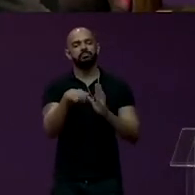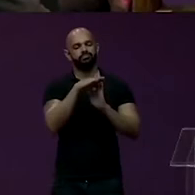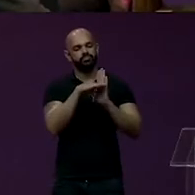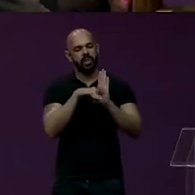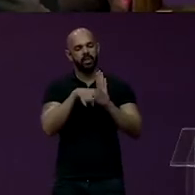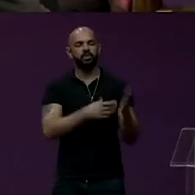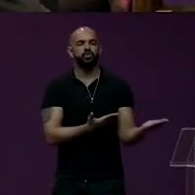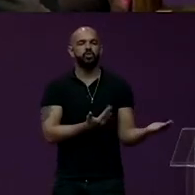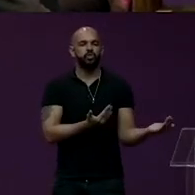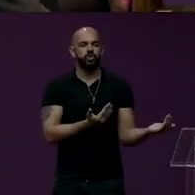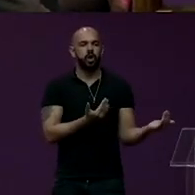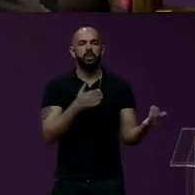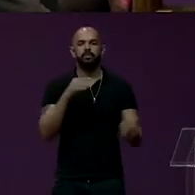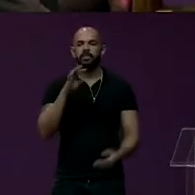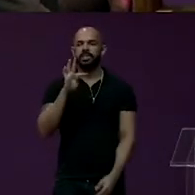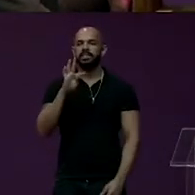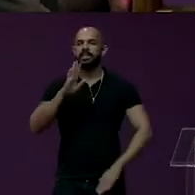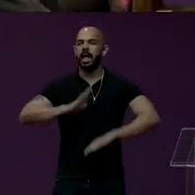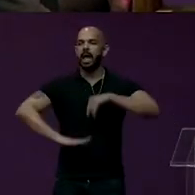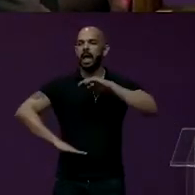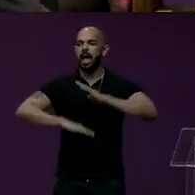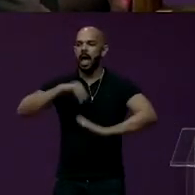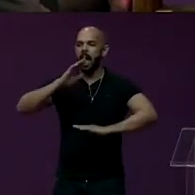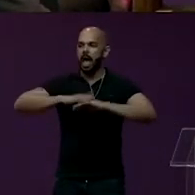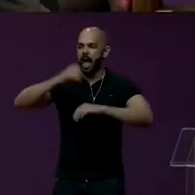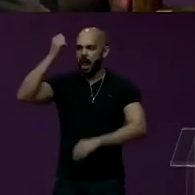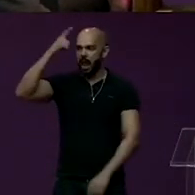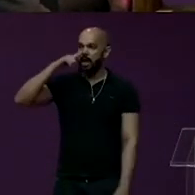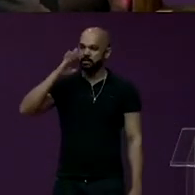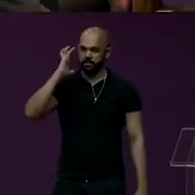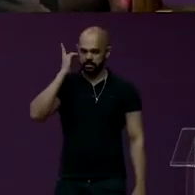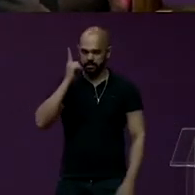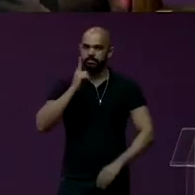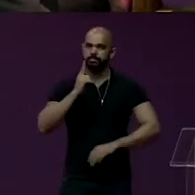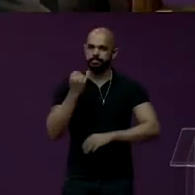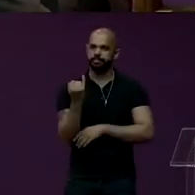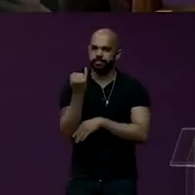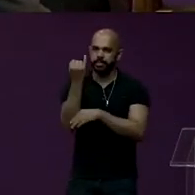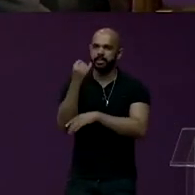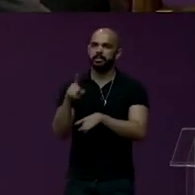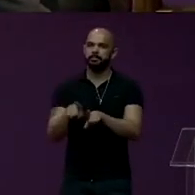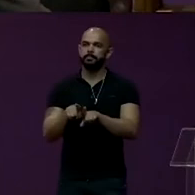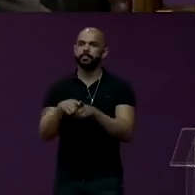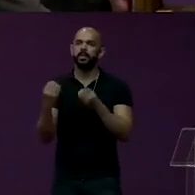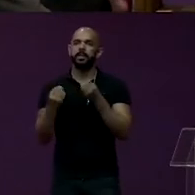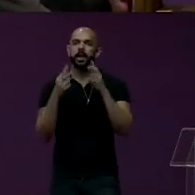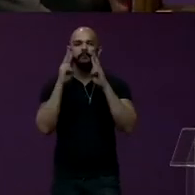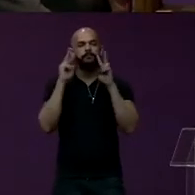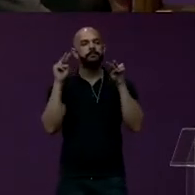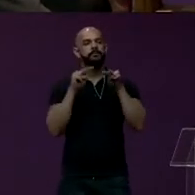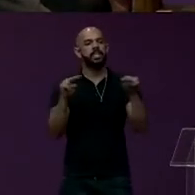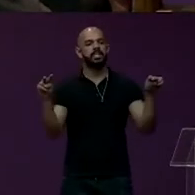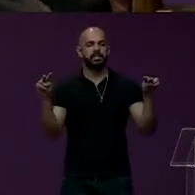questão dos jovens talentos também, que eu acho que isso é bem importante, né, da gente ter essa